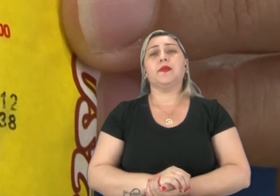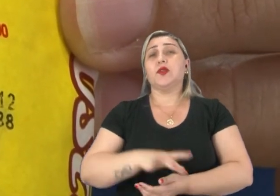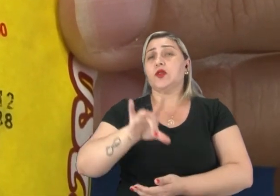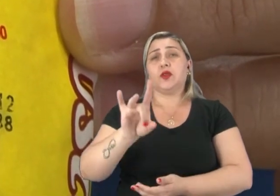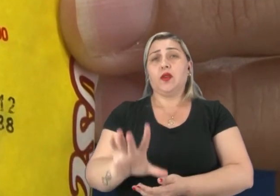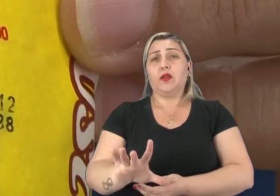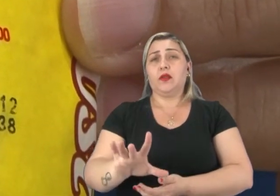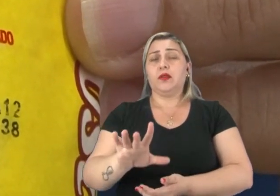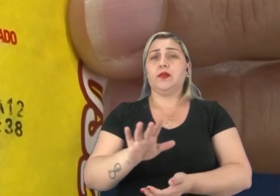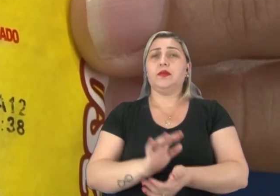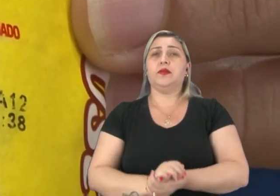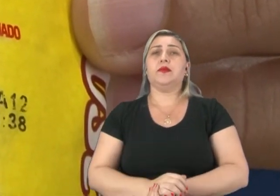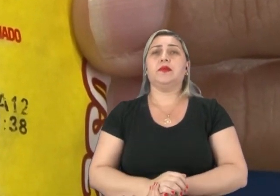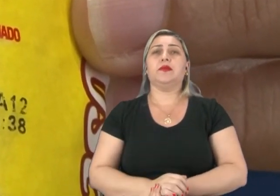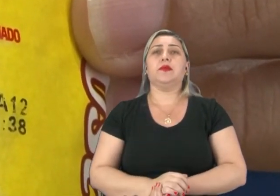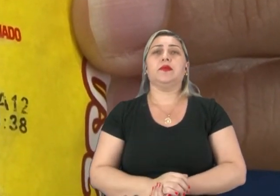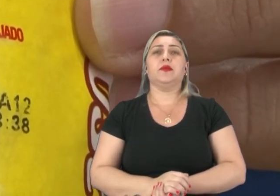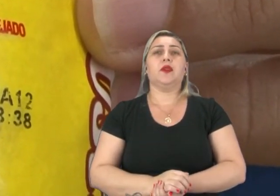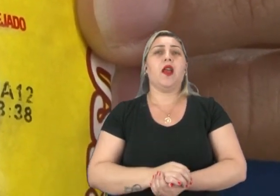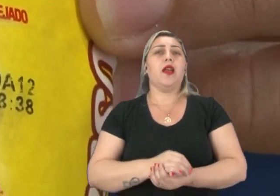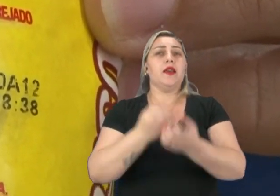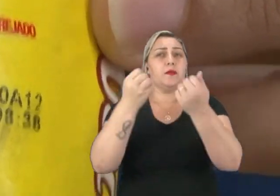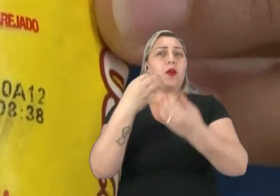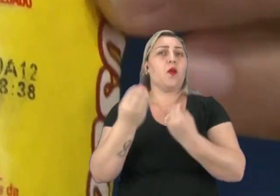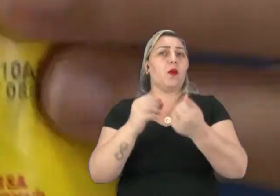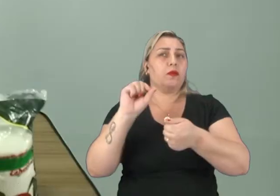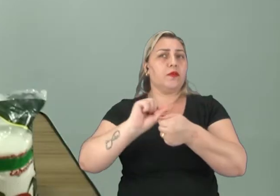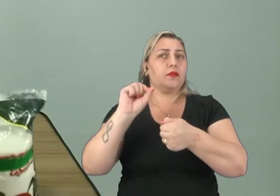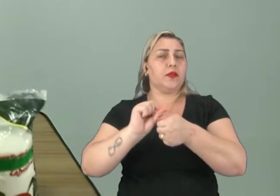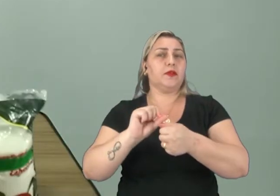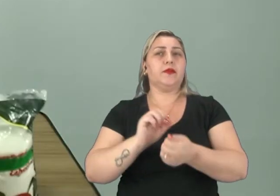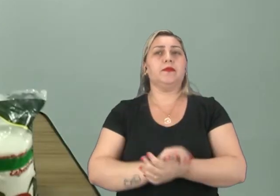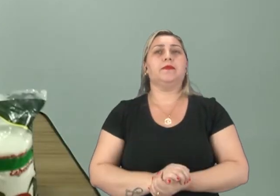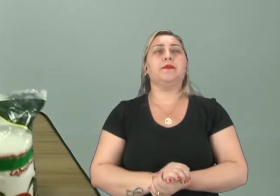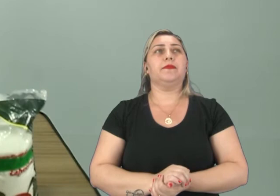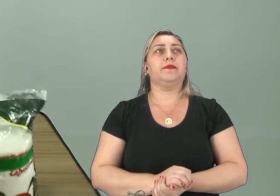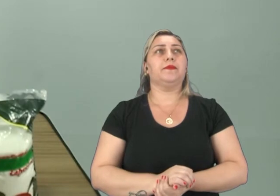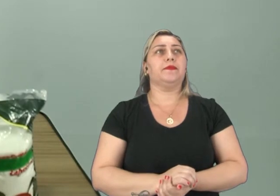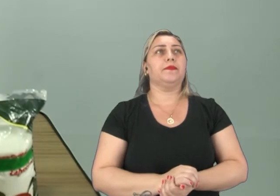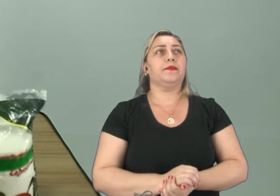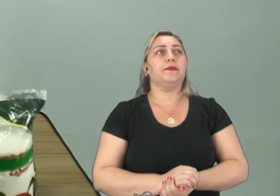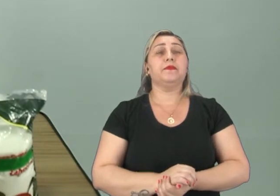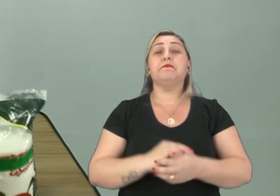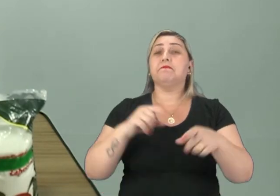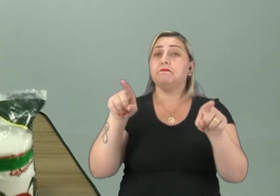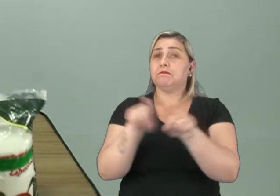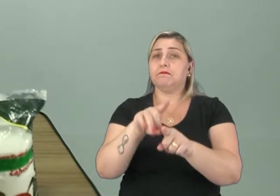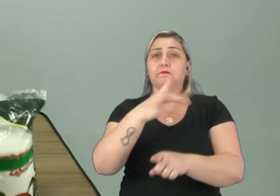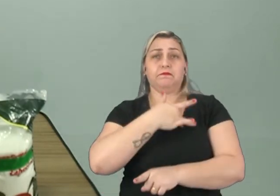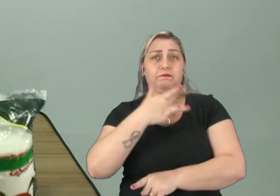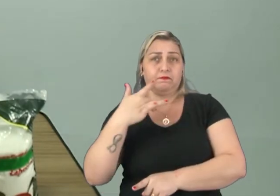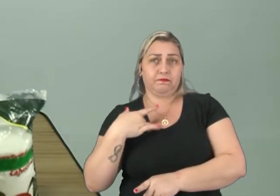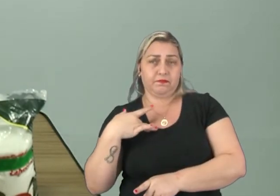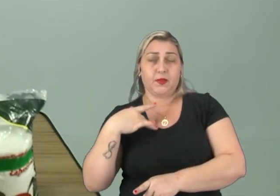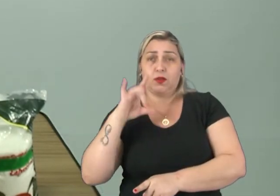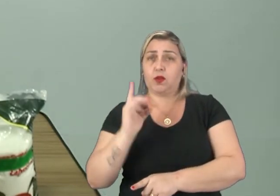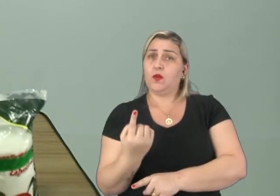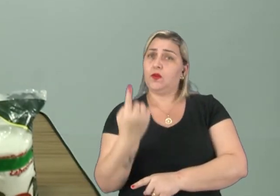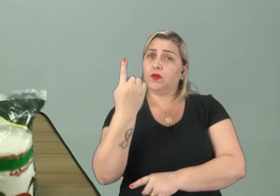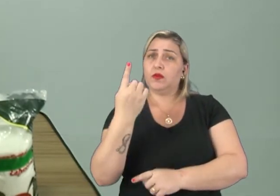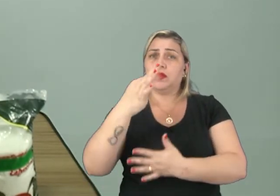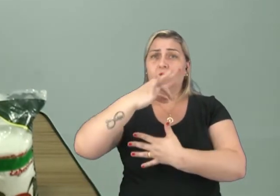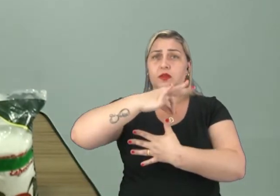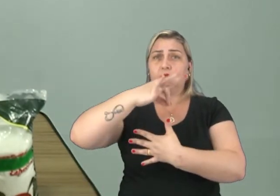Só farinha de milho flocada. Aí fala aí como é que ela foi feita. Mas é só farinha de milho flocada. Também é saudável por conta disso. Só tem